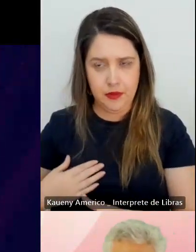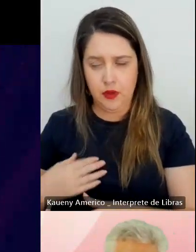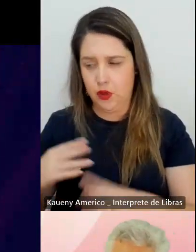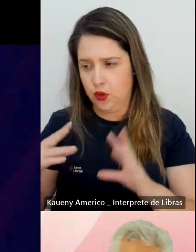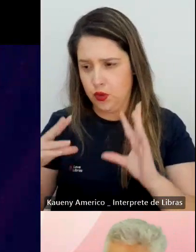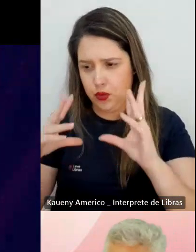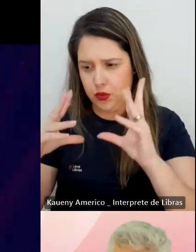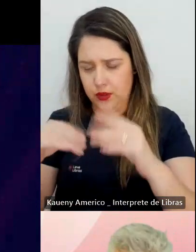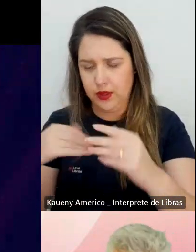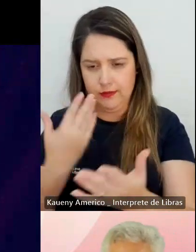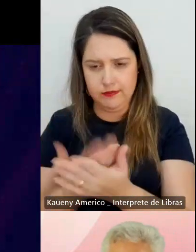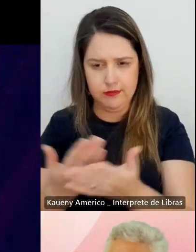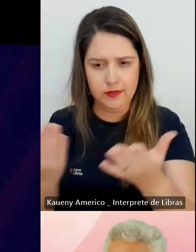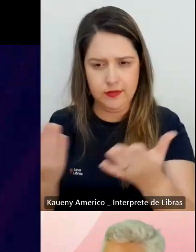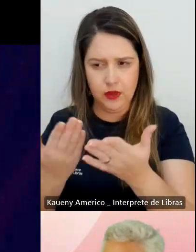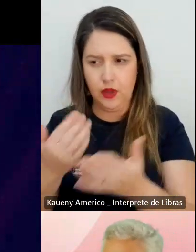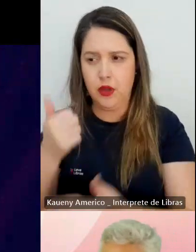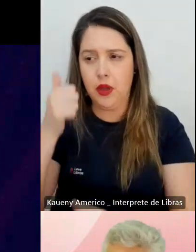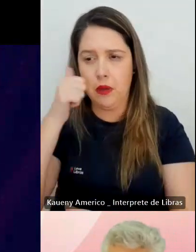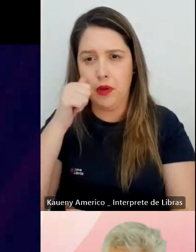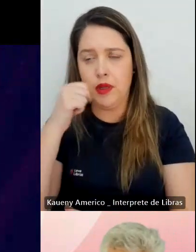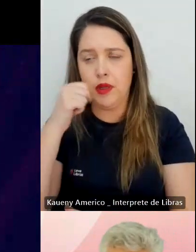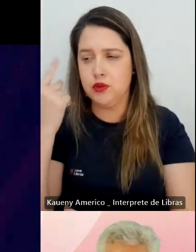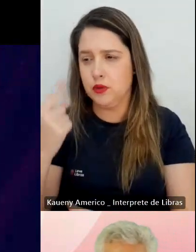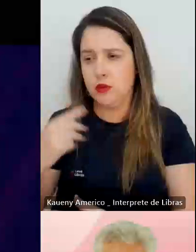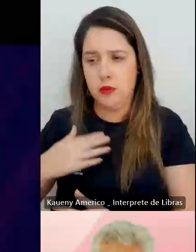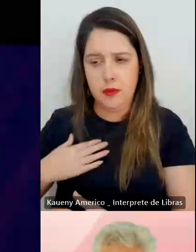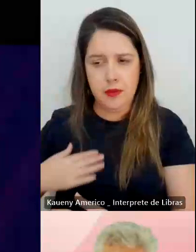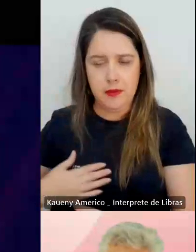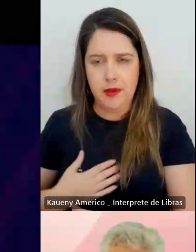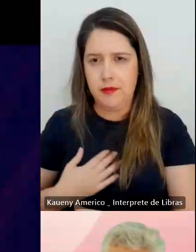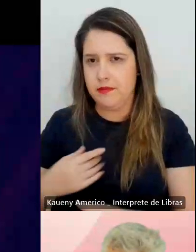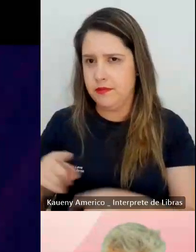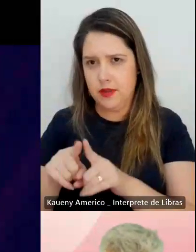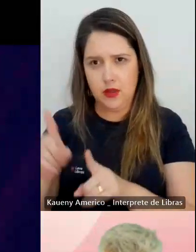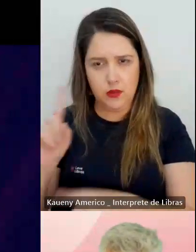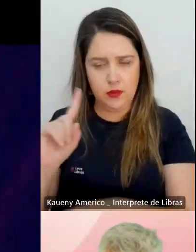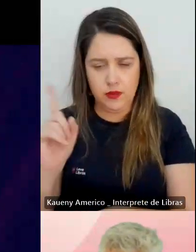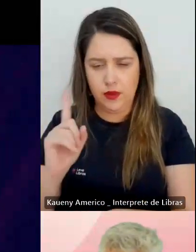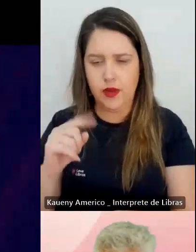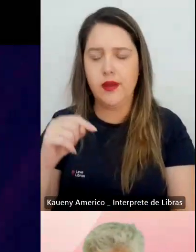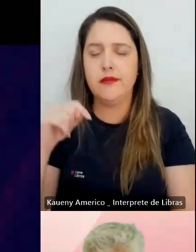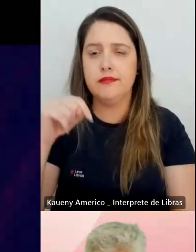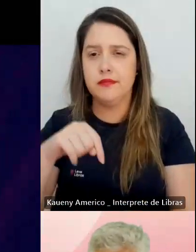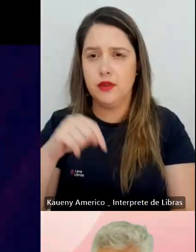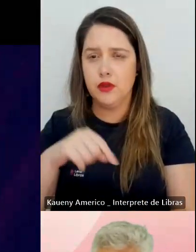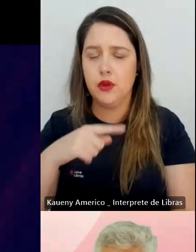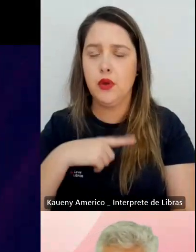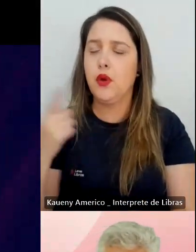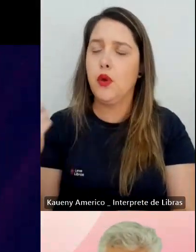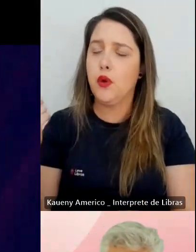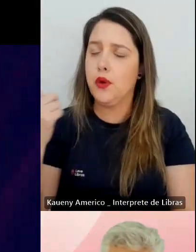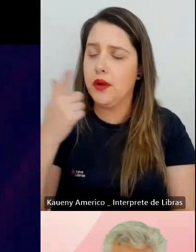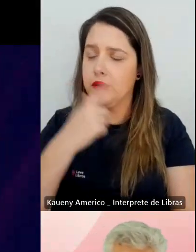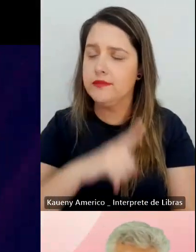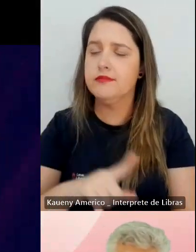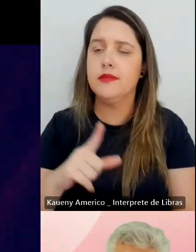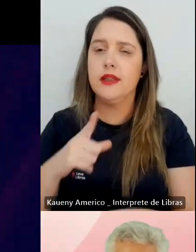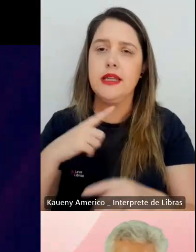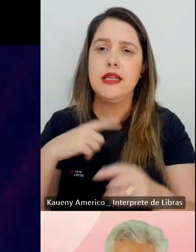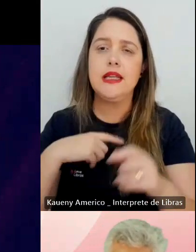parece que a mulher é só uma mama, então a mulher não é só uma mama. Aqui eu tentei listar